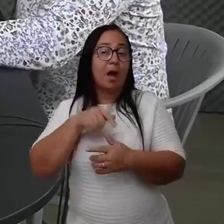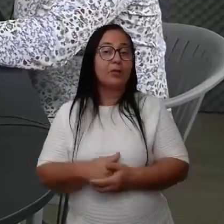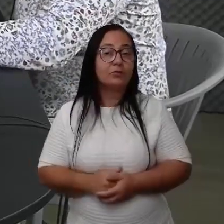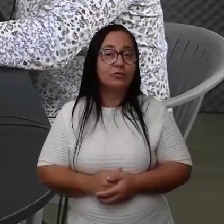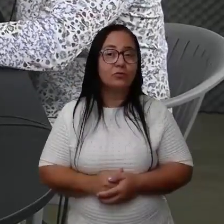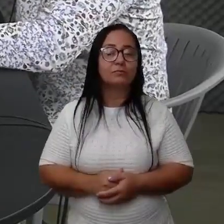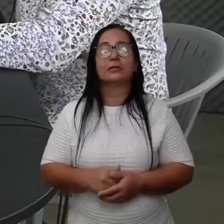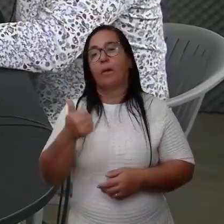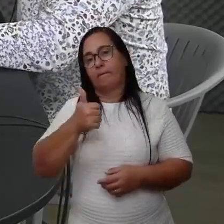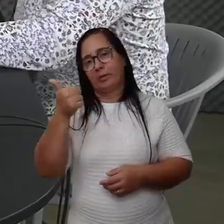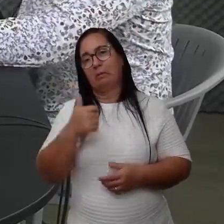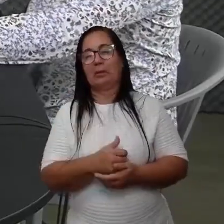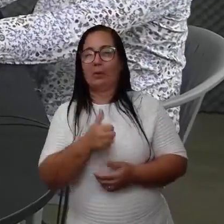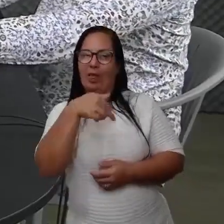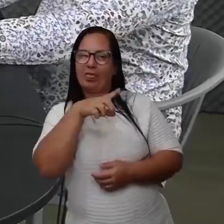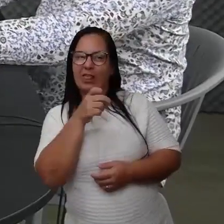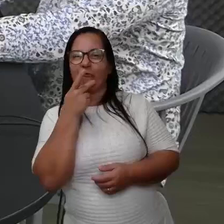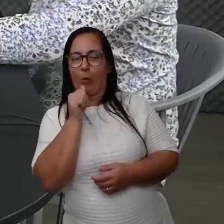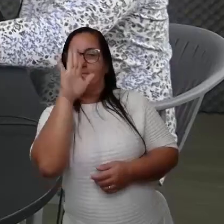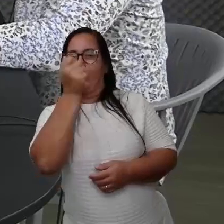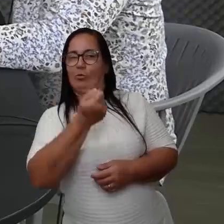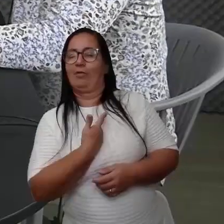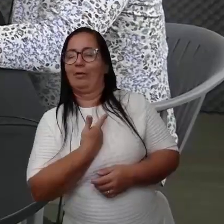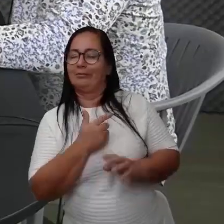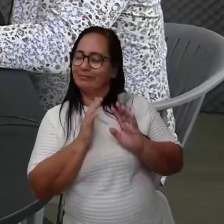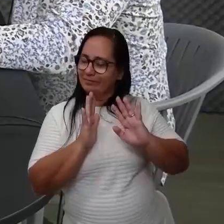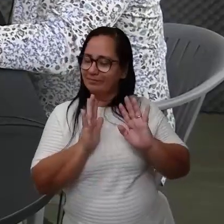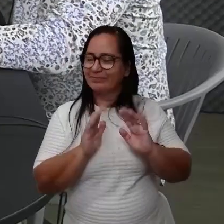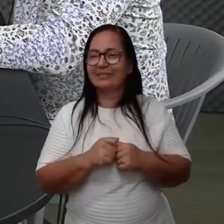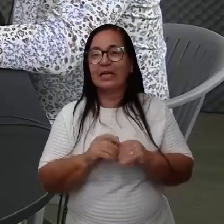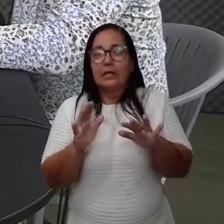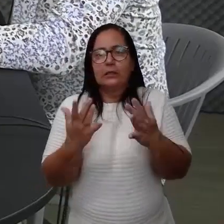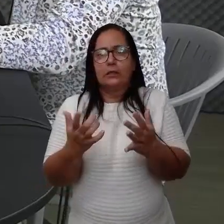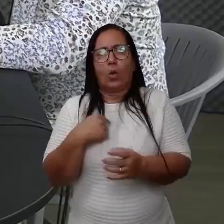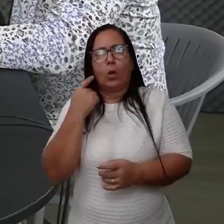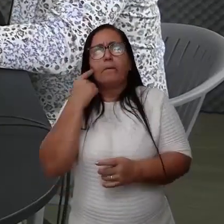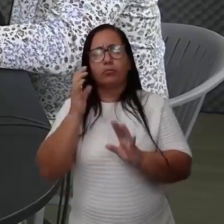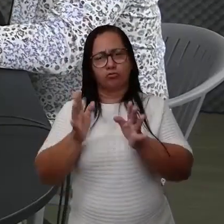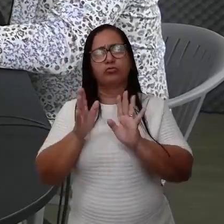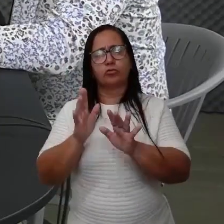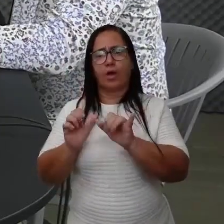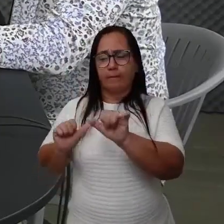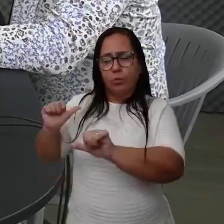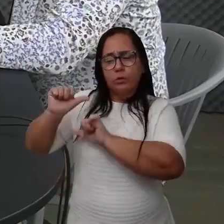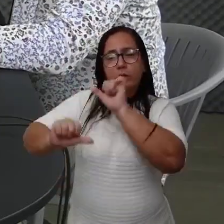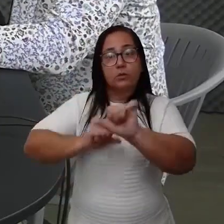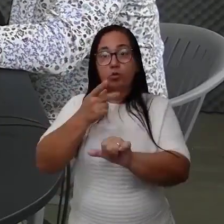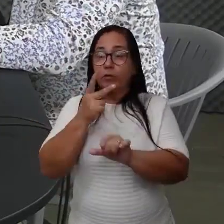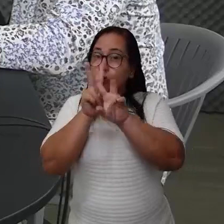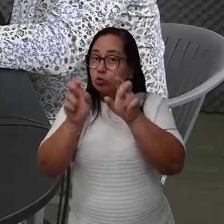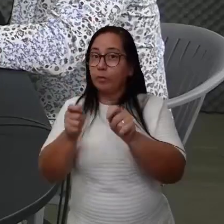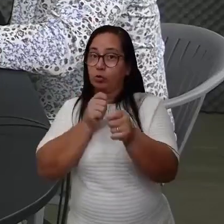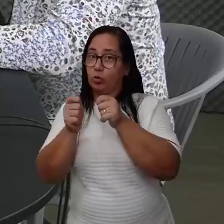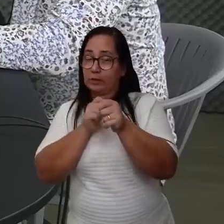porque a Andrea fala mais que eu. Eita. Não, e veja, pronto, eu peguei essa transição, estou falando agora como apuração de jornalística. Quando